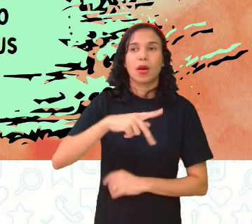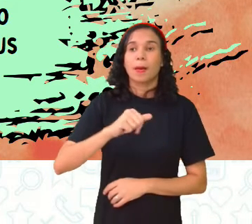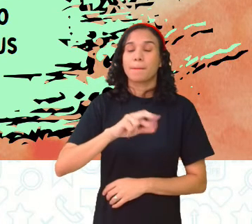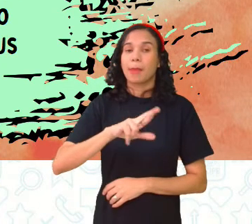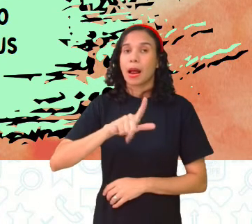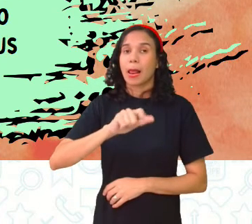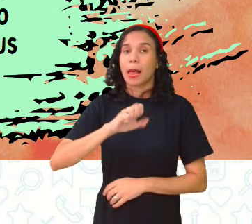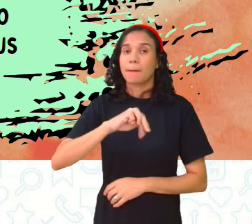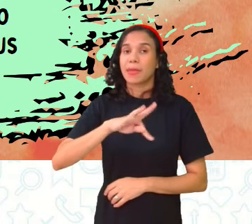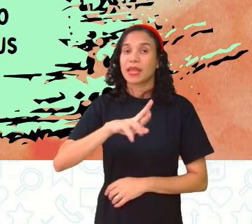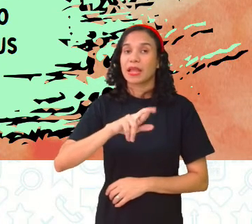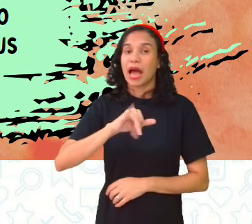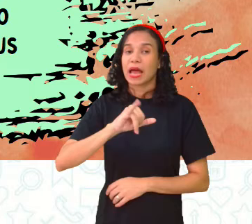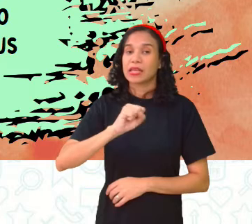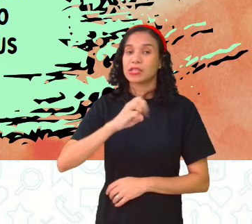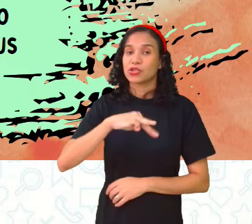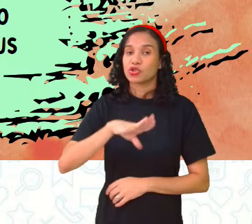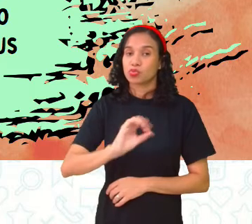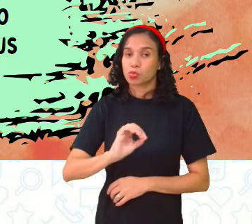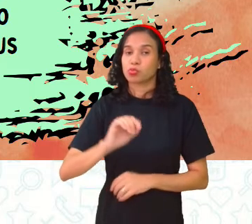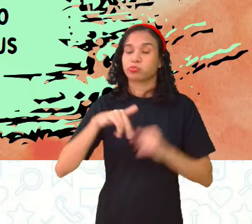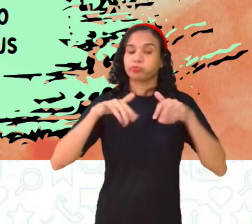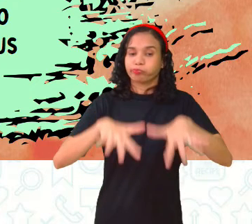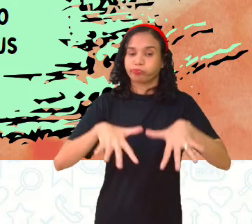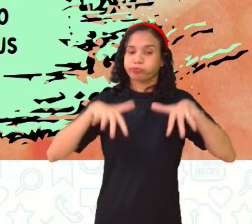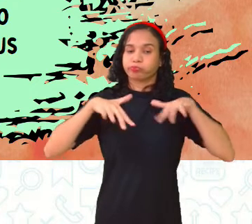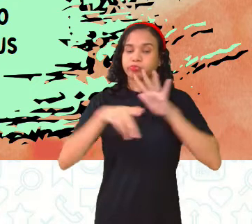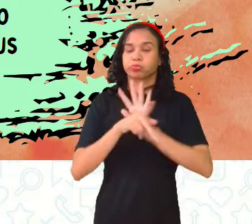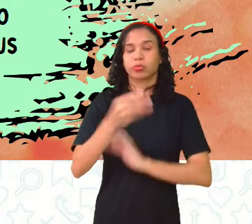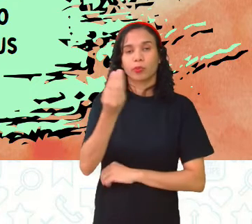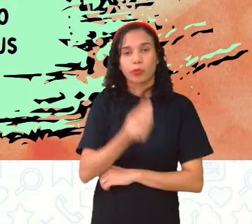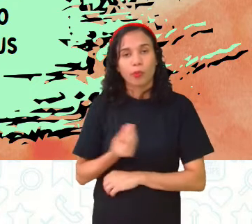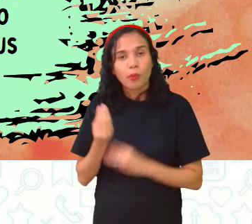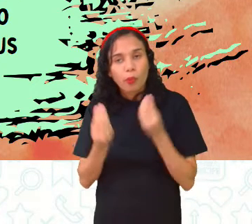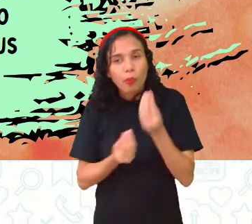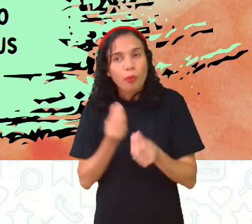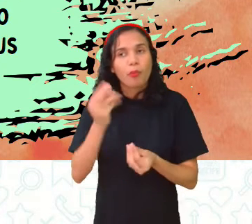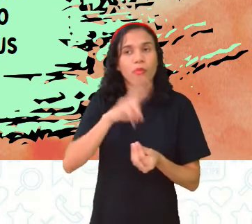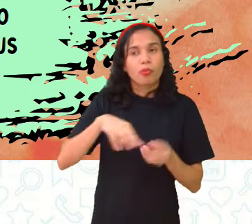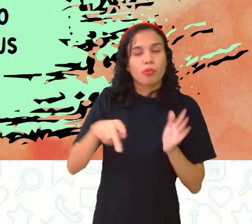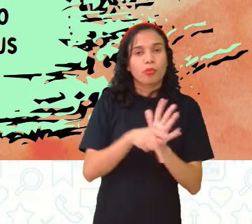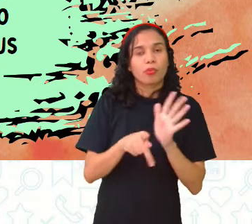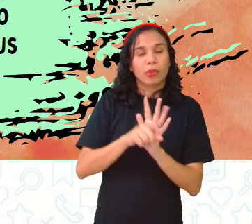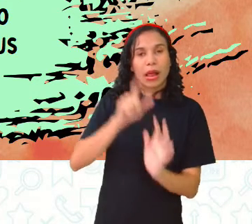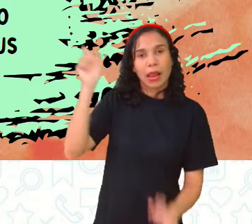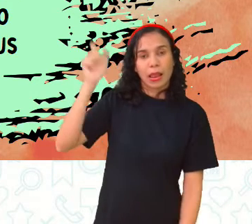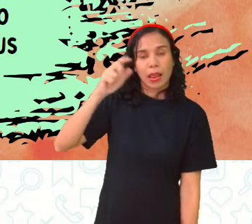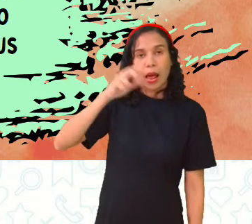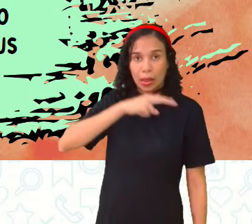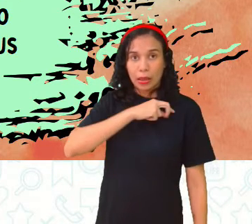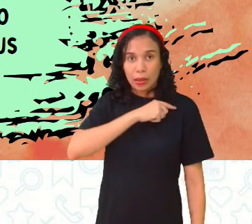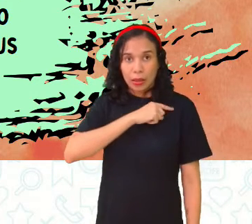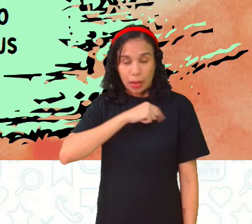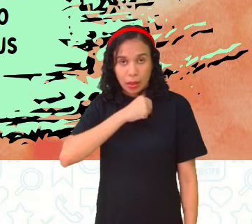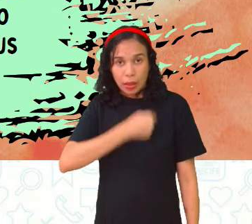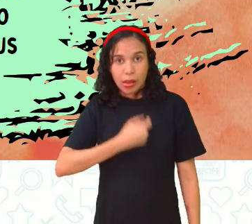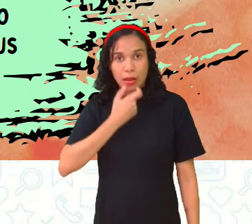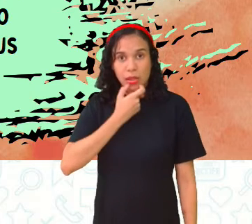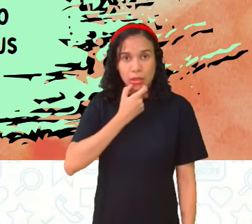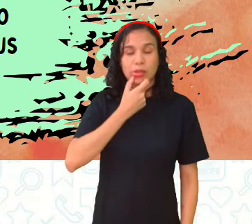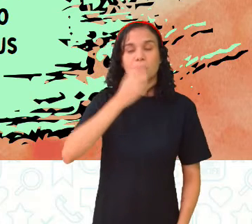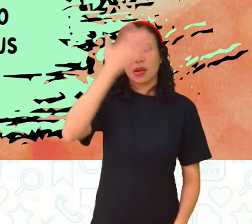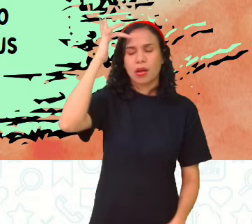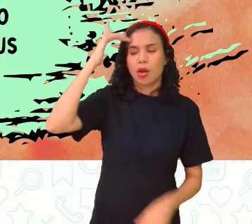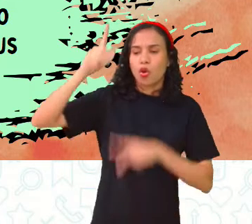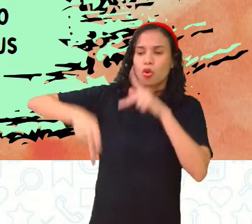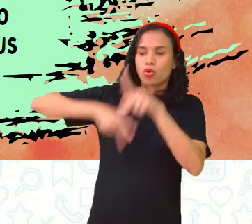né? Que a gente viu lá a questão do parlamentarismo como é dado na Inglaterra, né? Que o povo elege